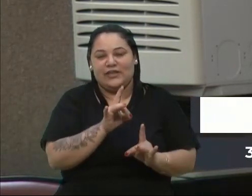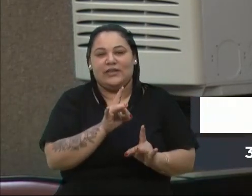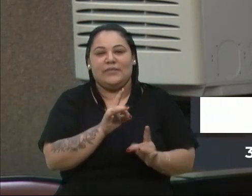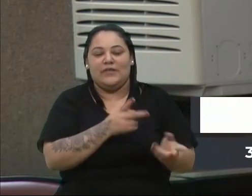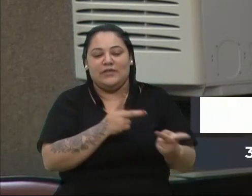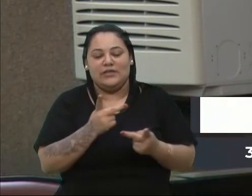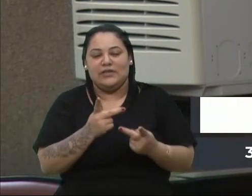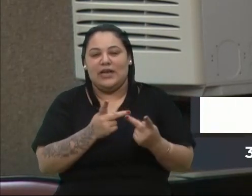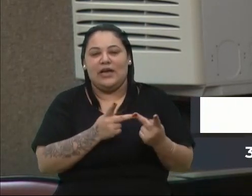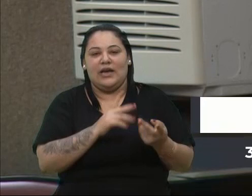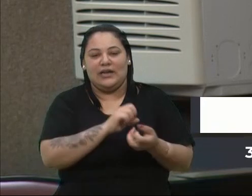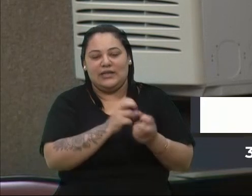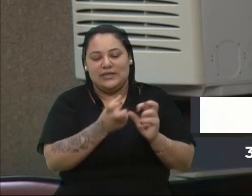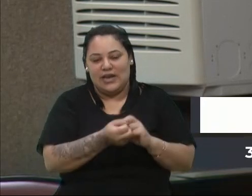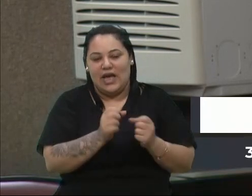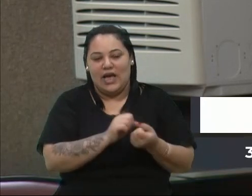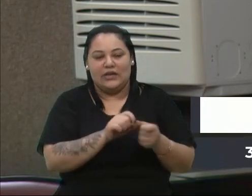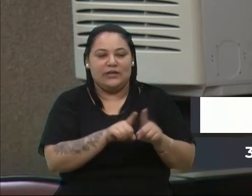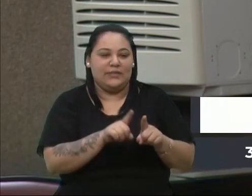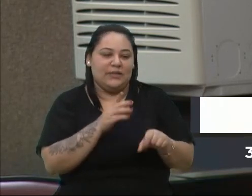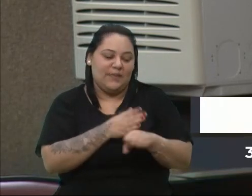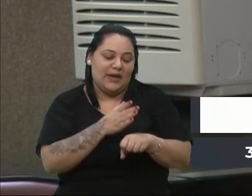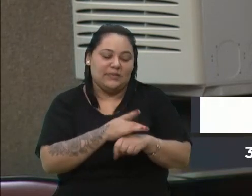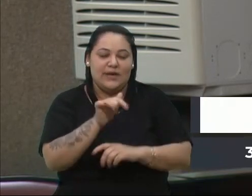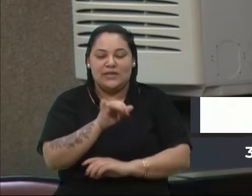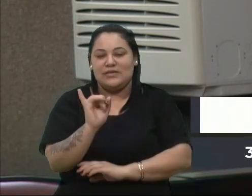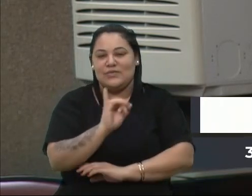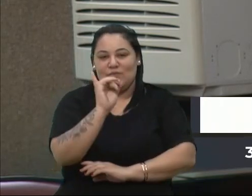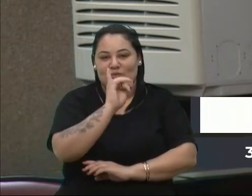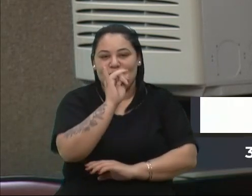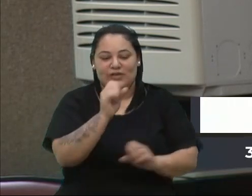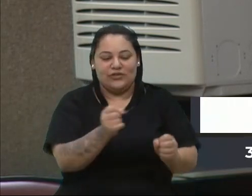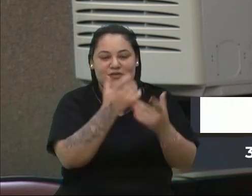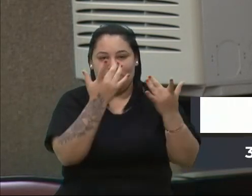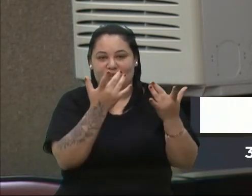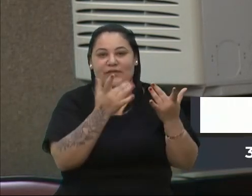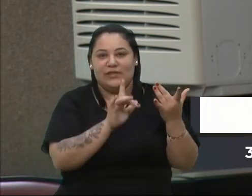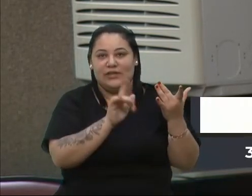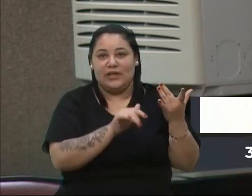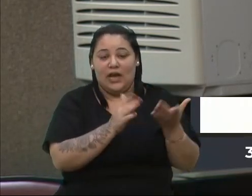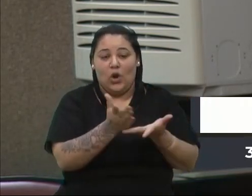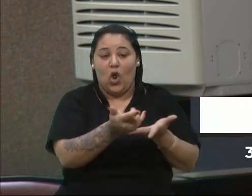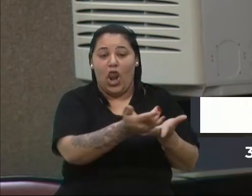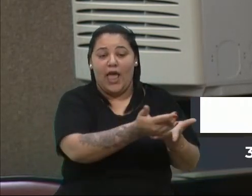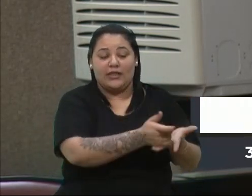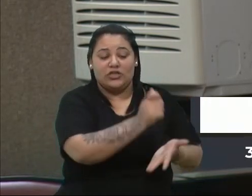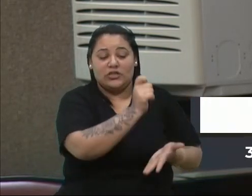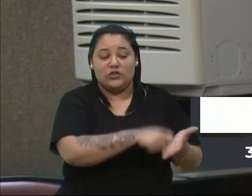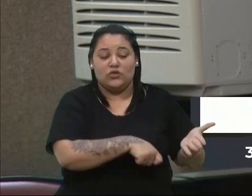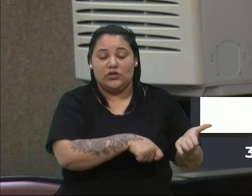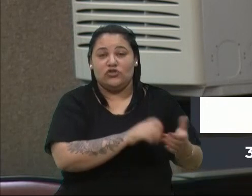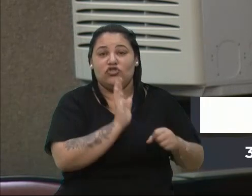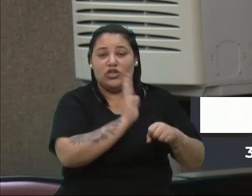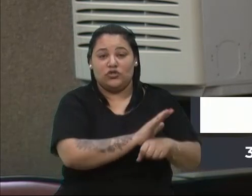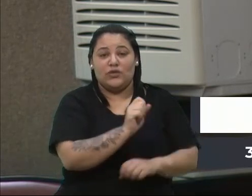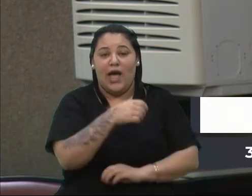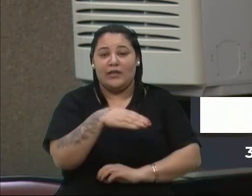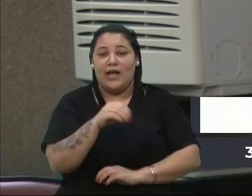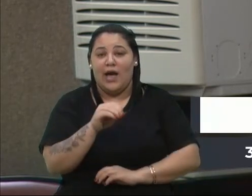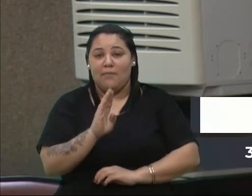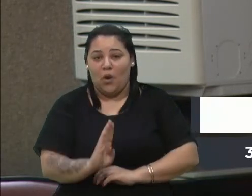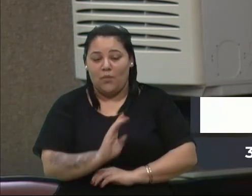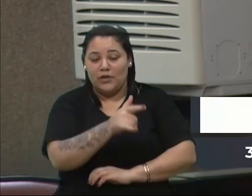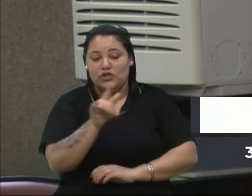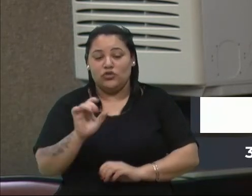artesanato e tudo mais, e participar desse importante evento, que é a solenidade de assinatura de cooperação da Amob Exposição e dessas